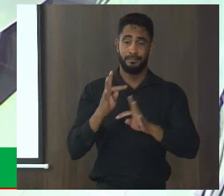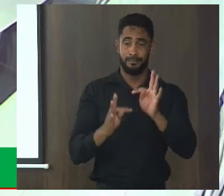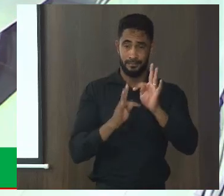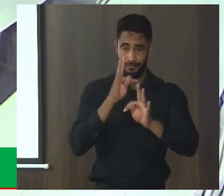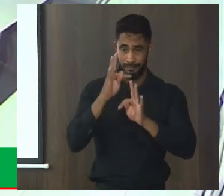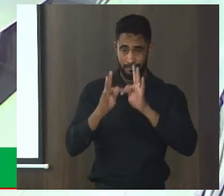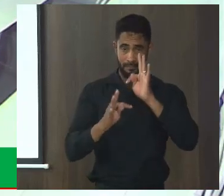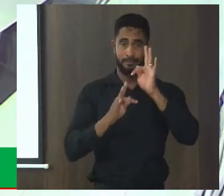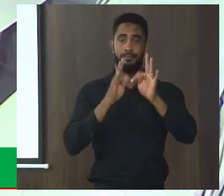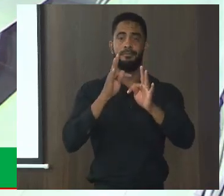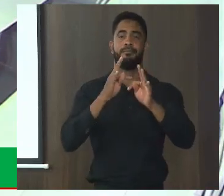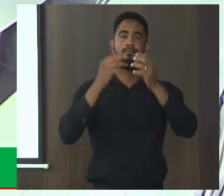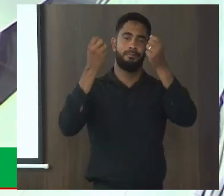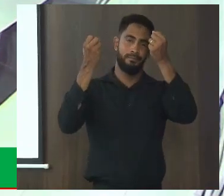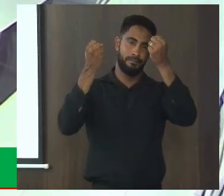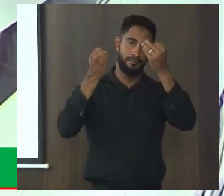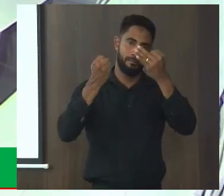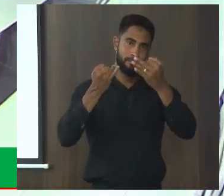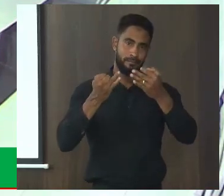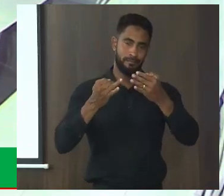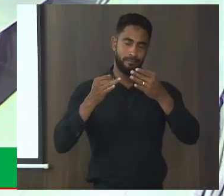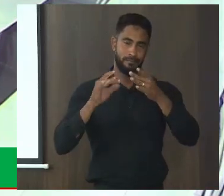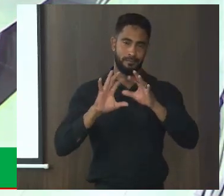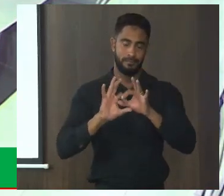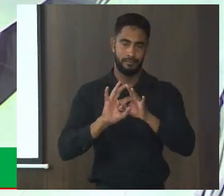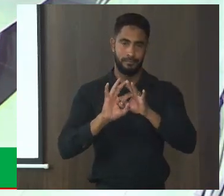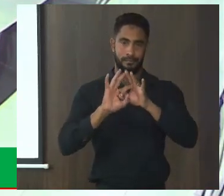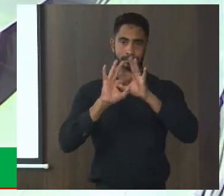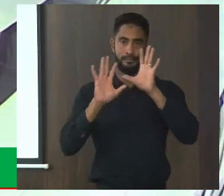para eles uma precisão de fiscalização.